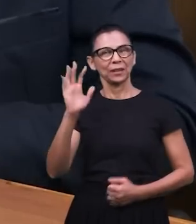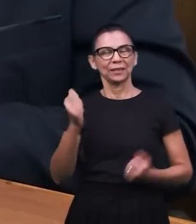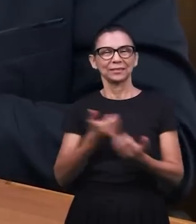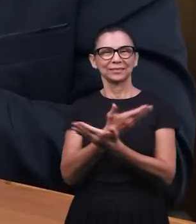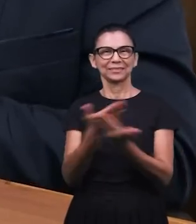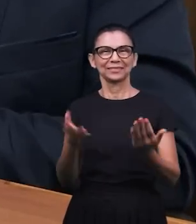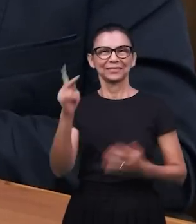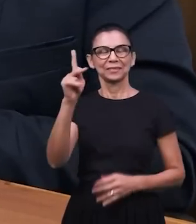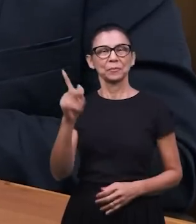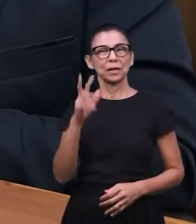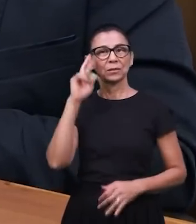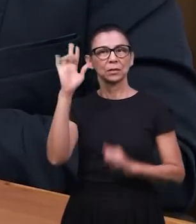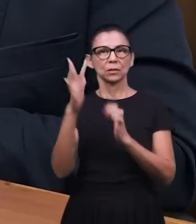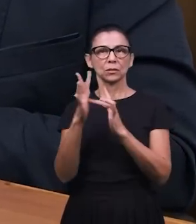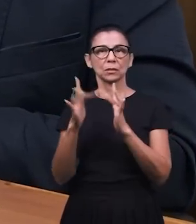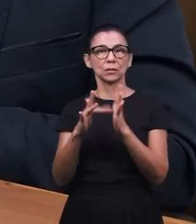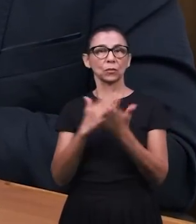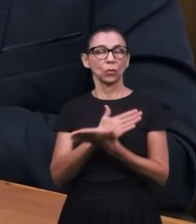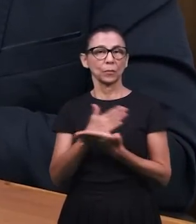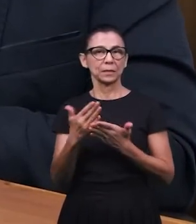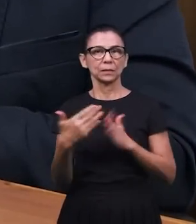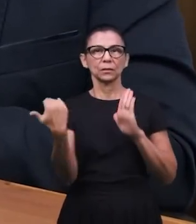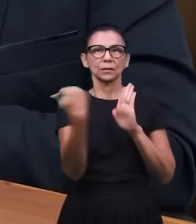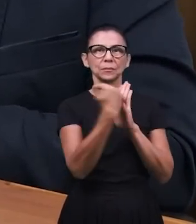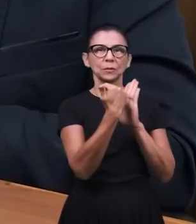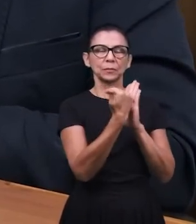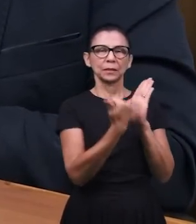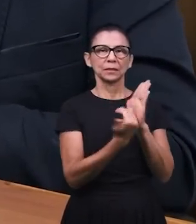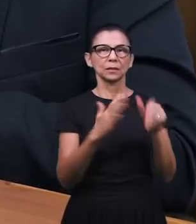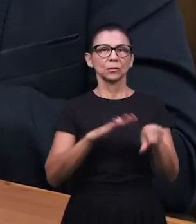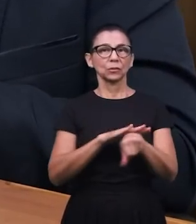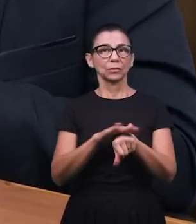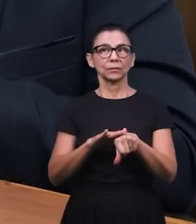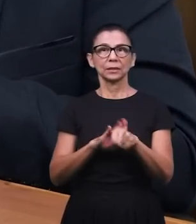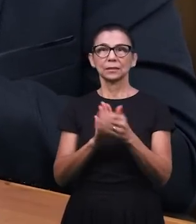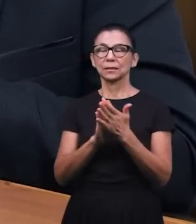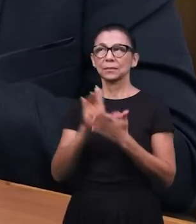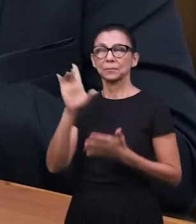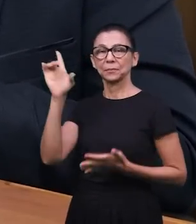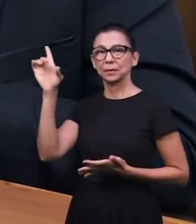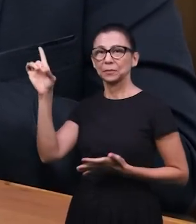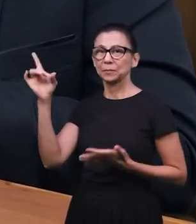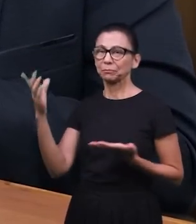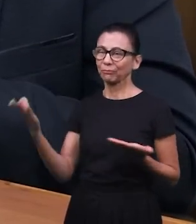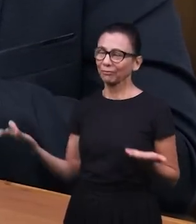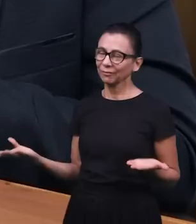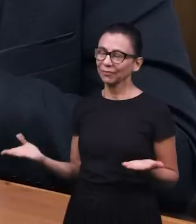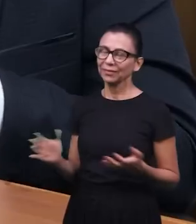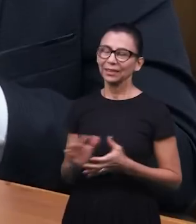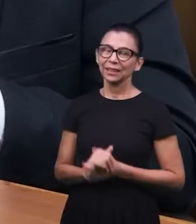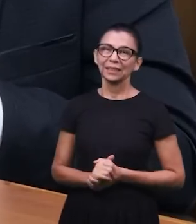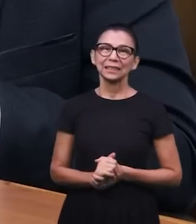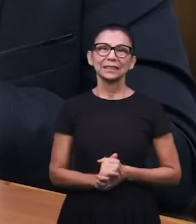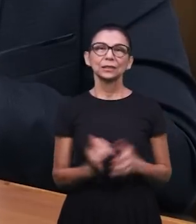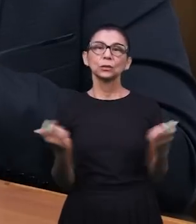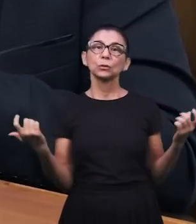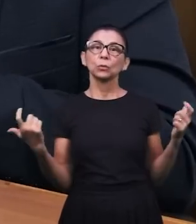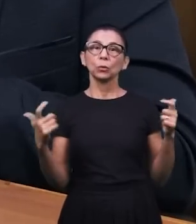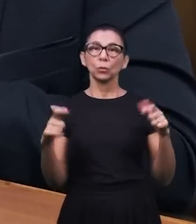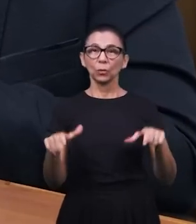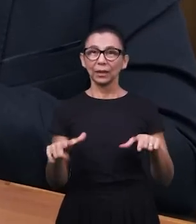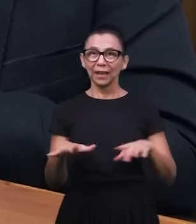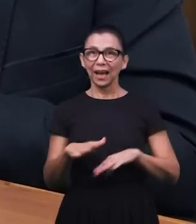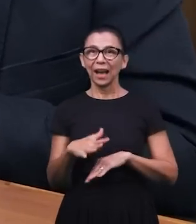Olá, eu te saúdo com a paz do Senhor Jesus. Nós estamos começando mais uma edição do programa Conversas Bíblicas e estamos fazendo